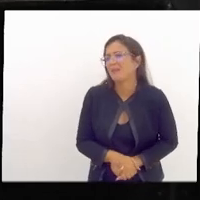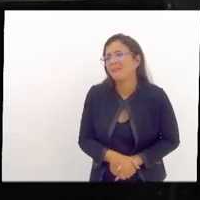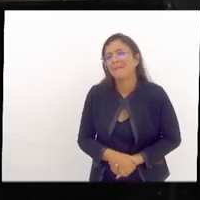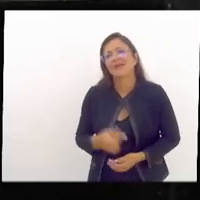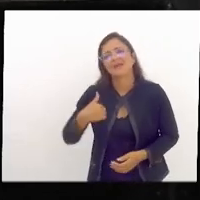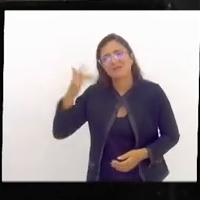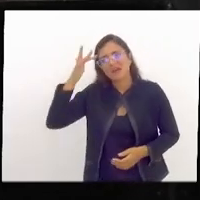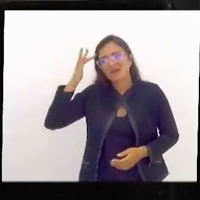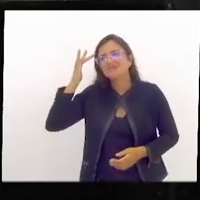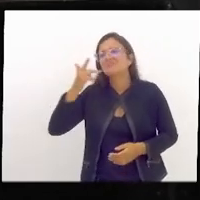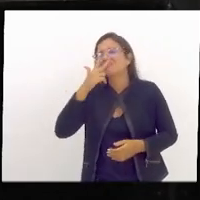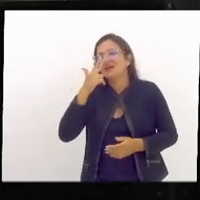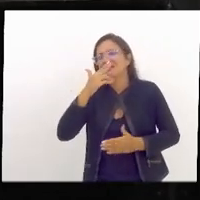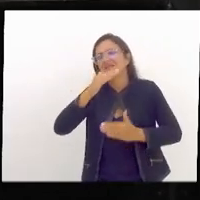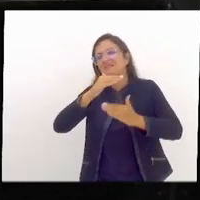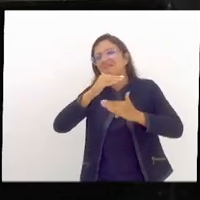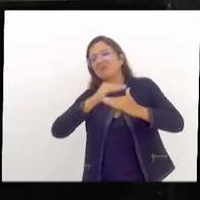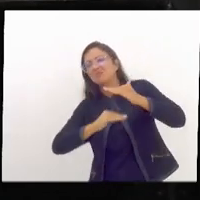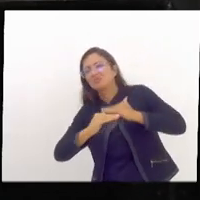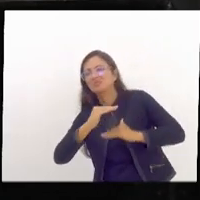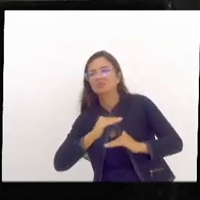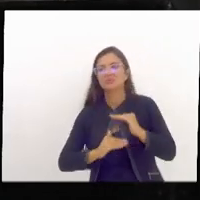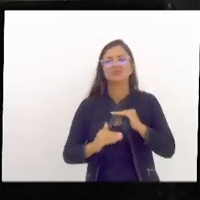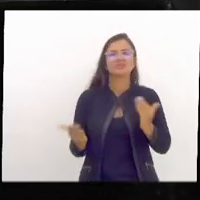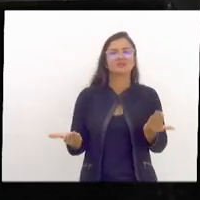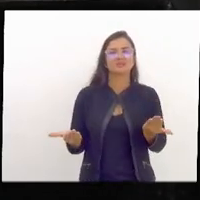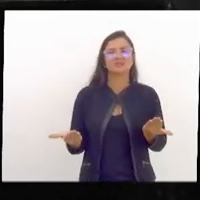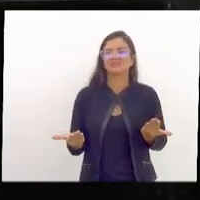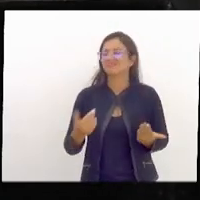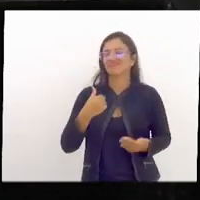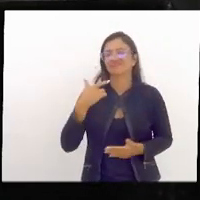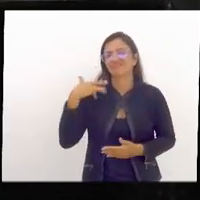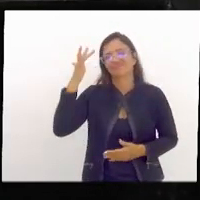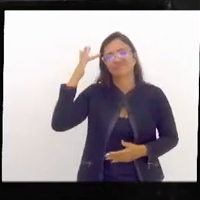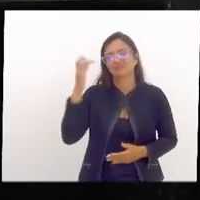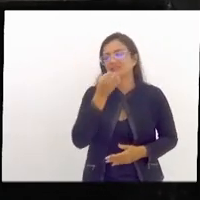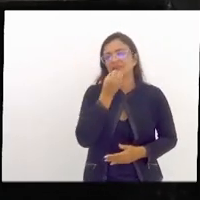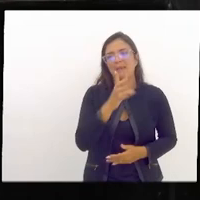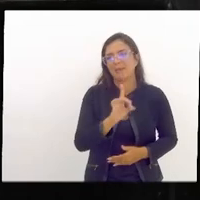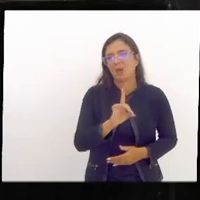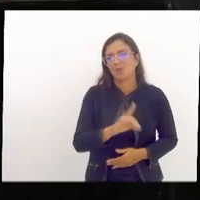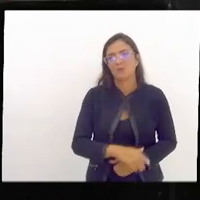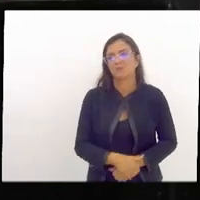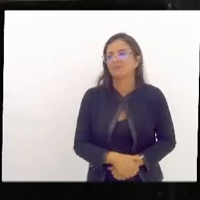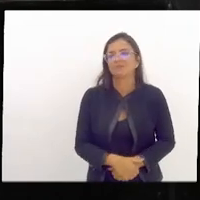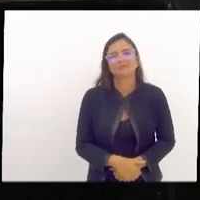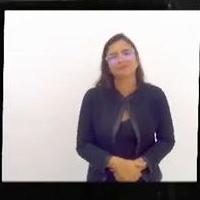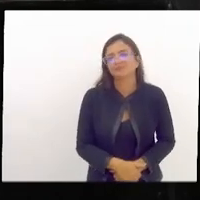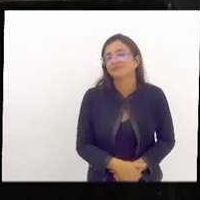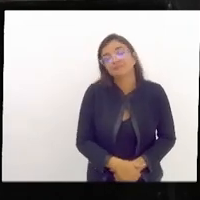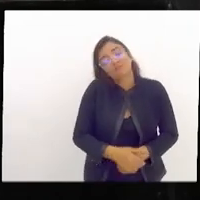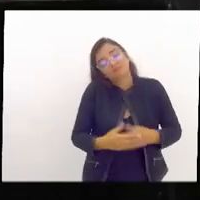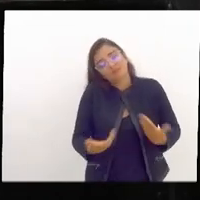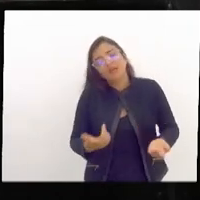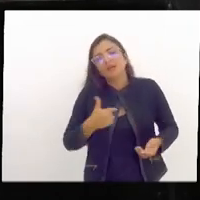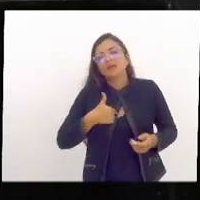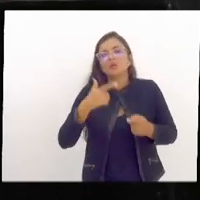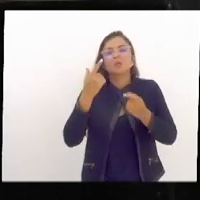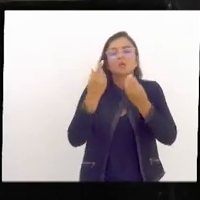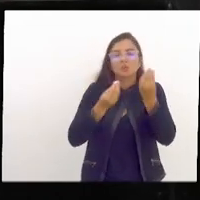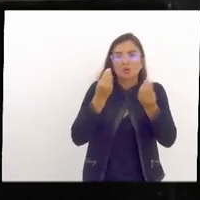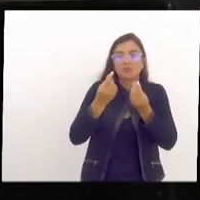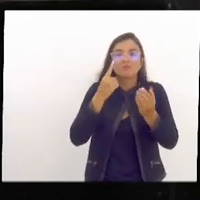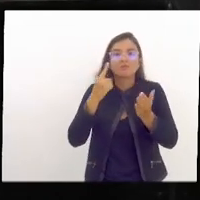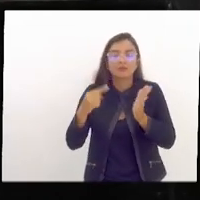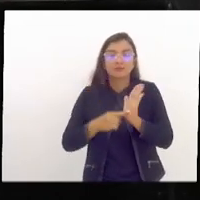para trás. Acho que não será uma boa opção. E, nesse sentido, e fiz aqui uma dinâmica